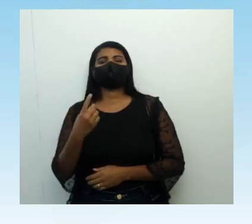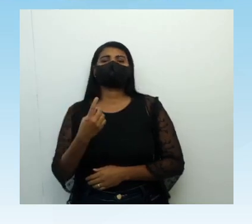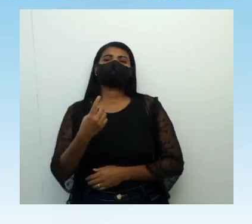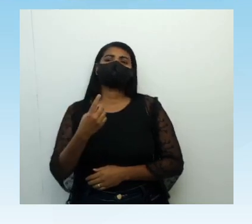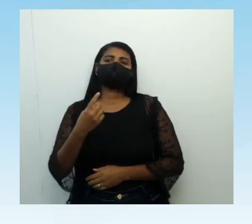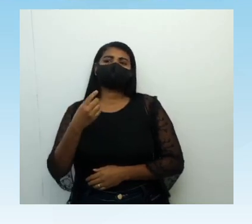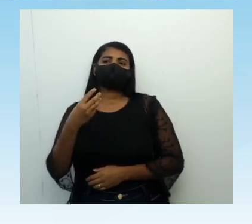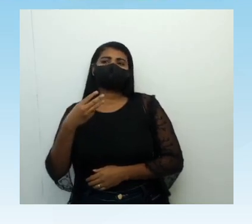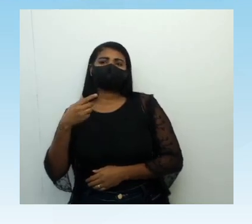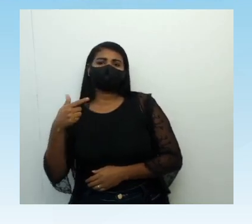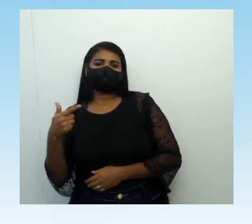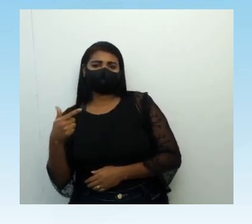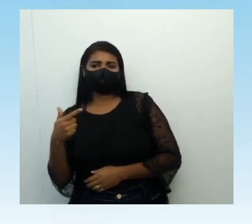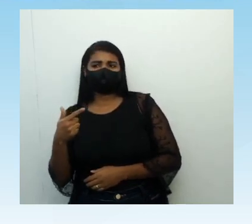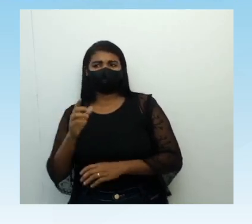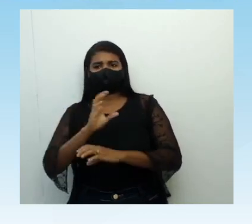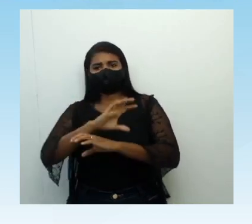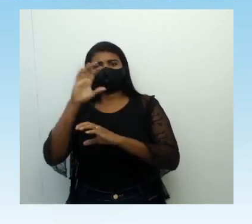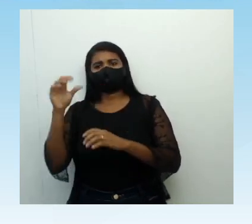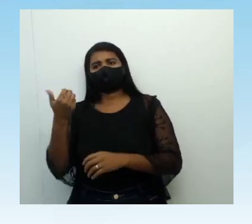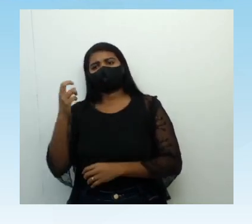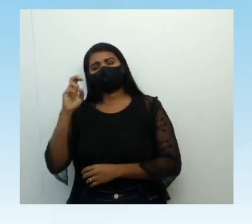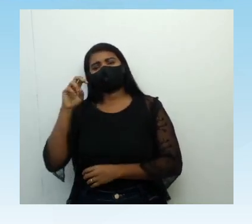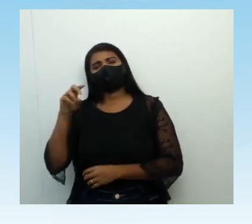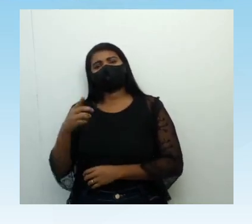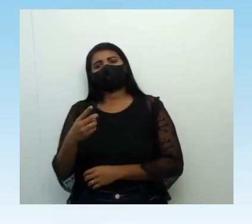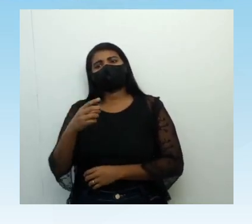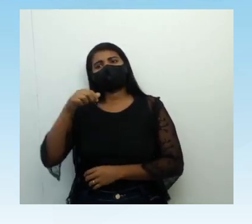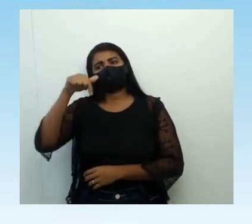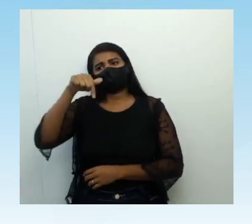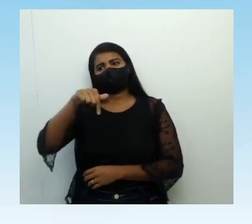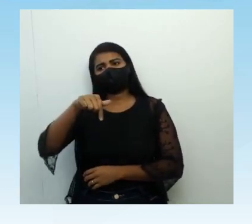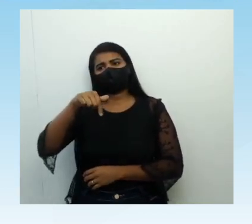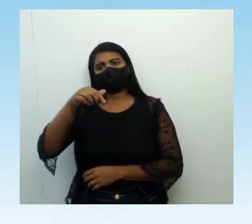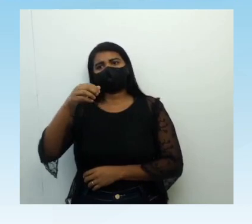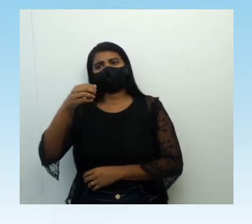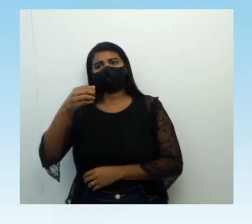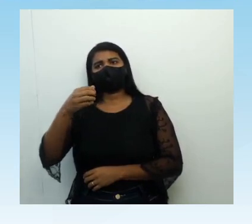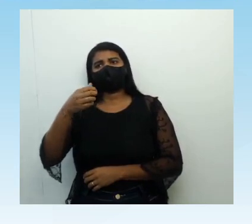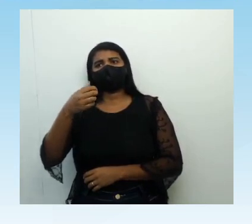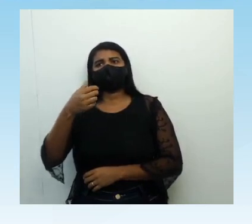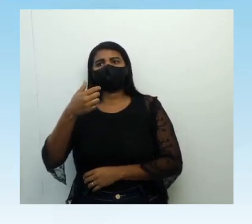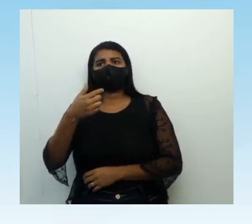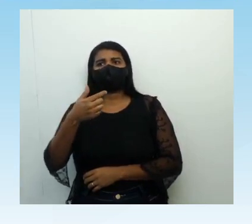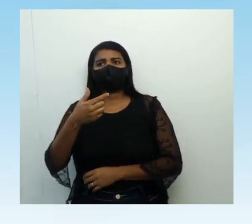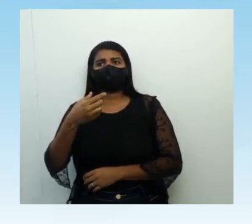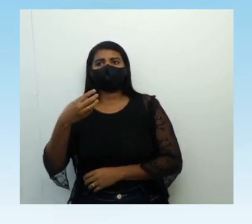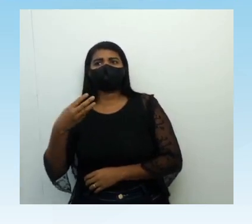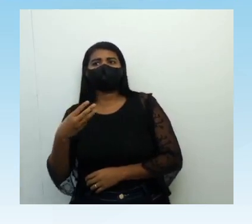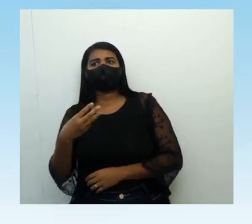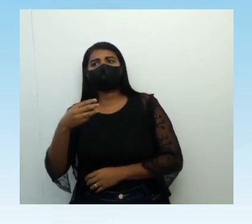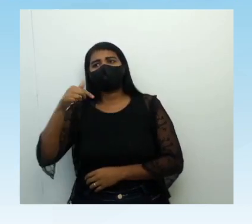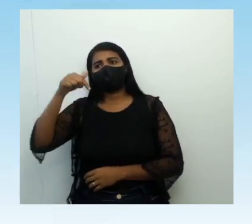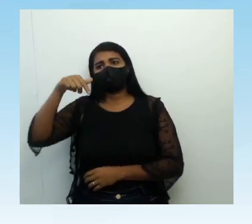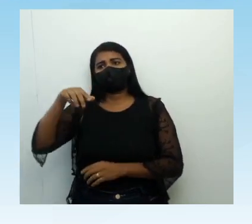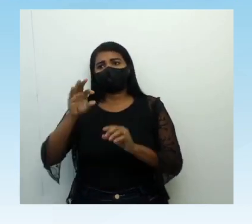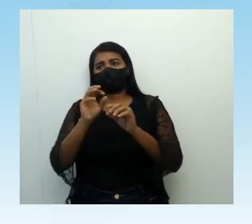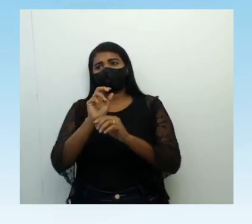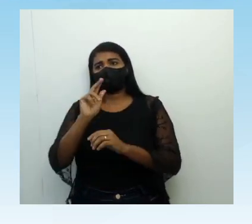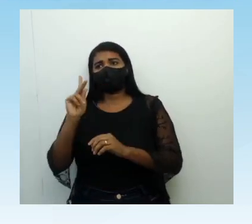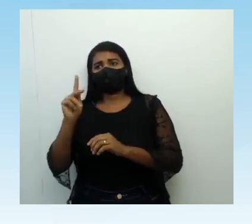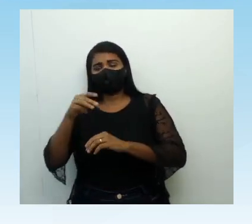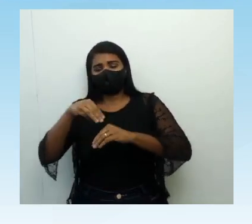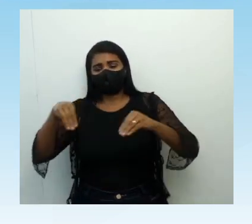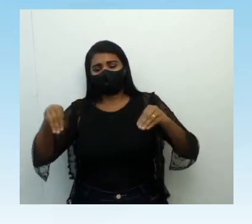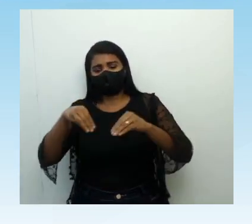de fronteira, sendo 15.736 em terrestre e 7.367 km em